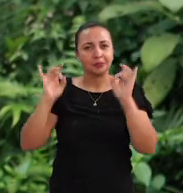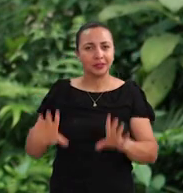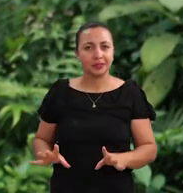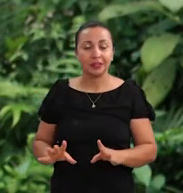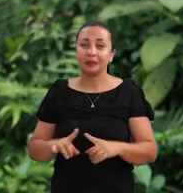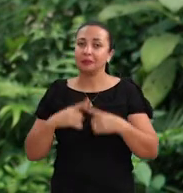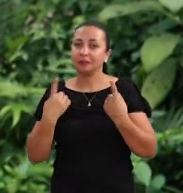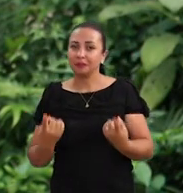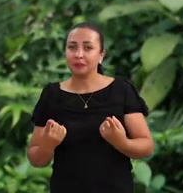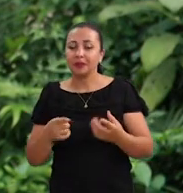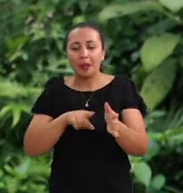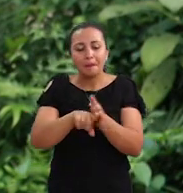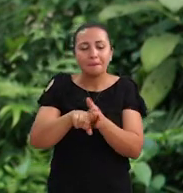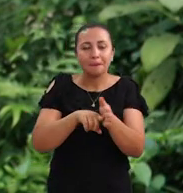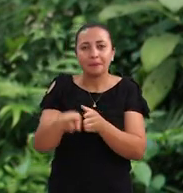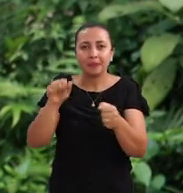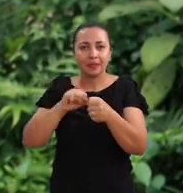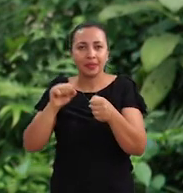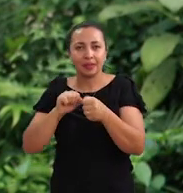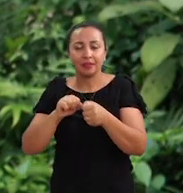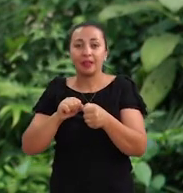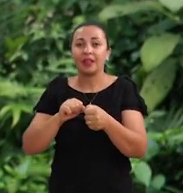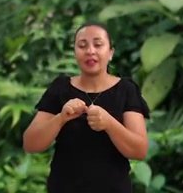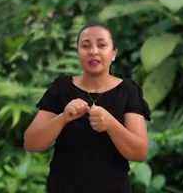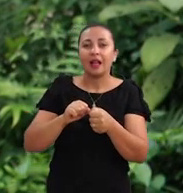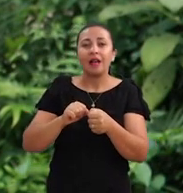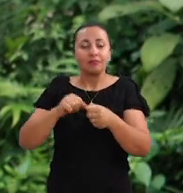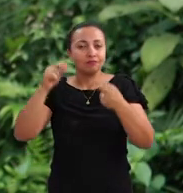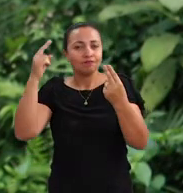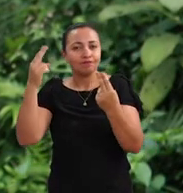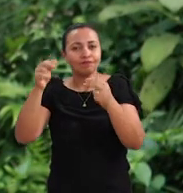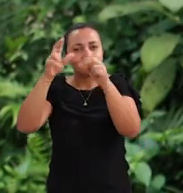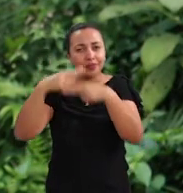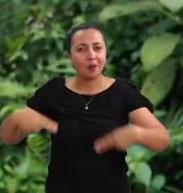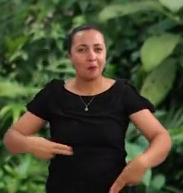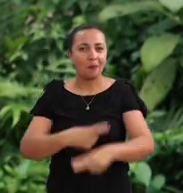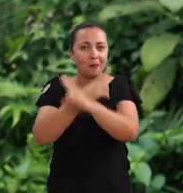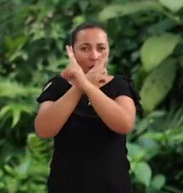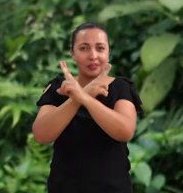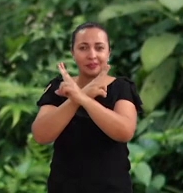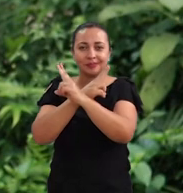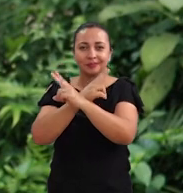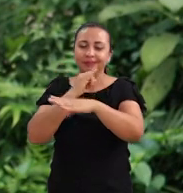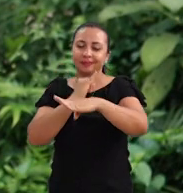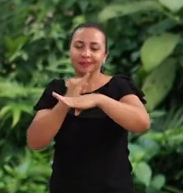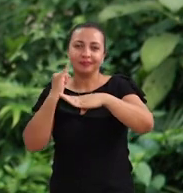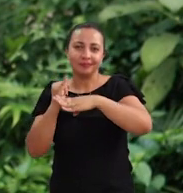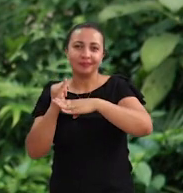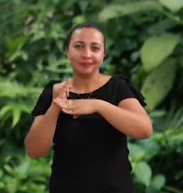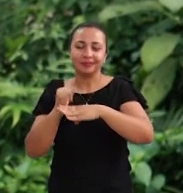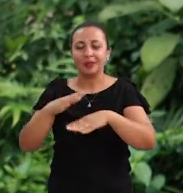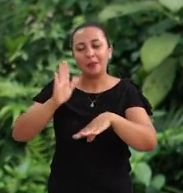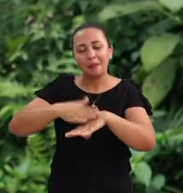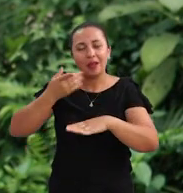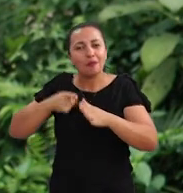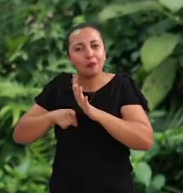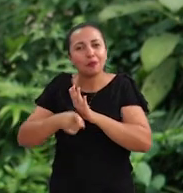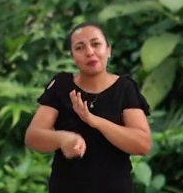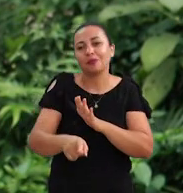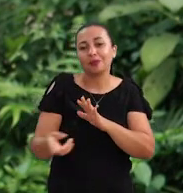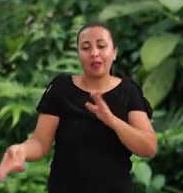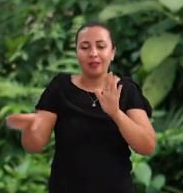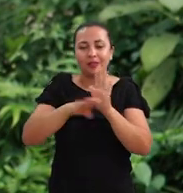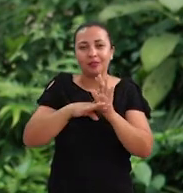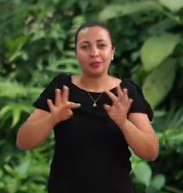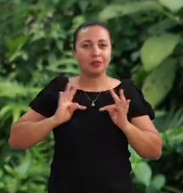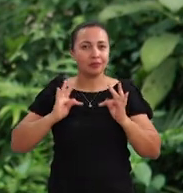necessidades especiais. Porém, uma pesquisa realizada na Universidade Estadual do Sudoeste da Bahia, no campus de Itapetinga, foi mais a